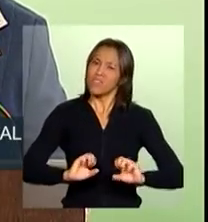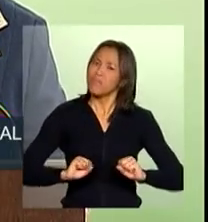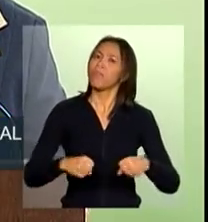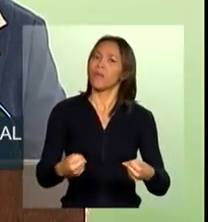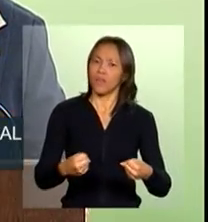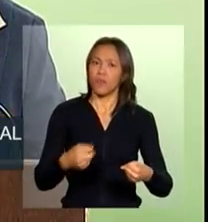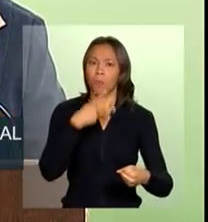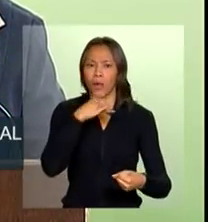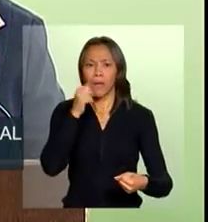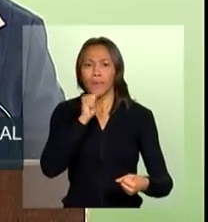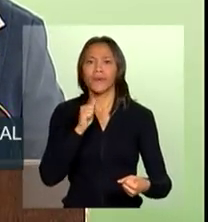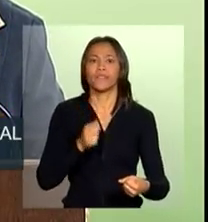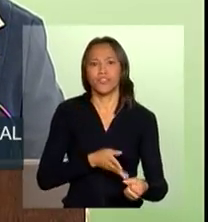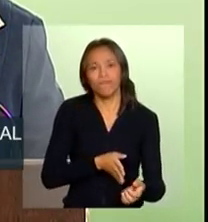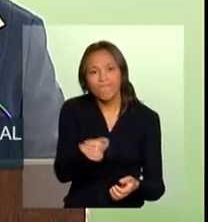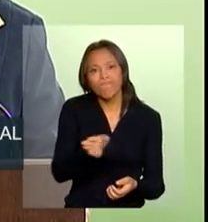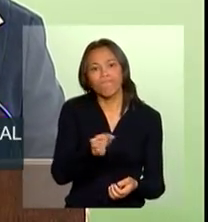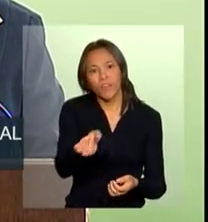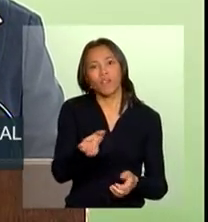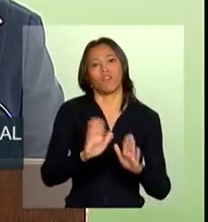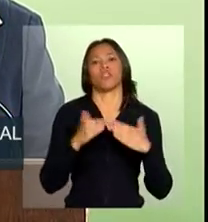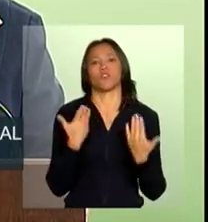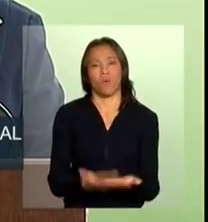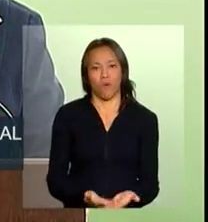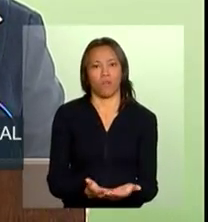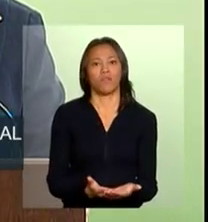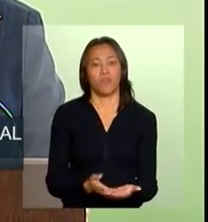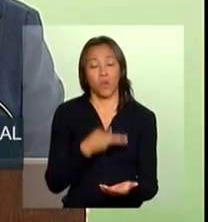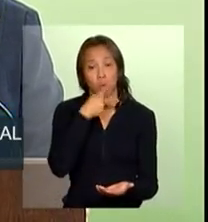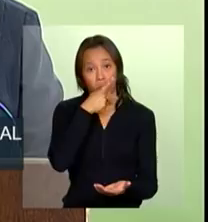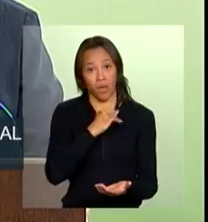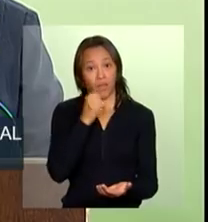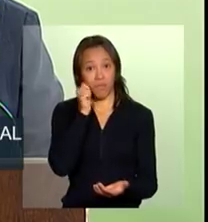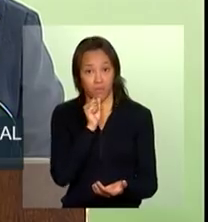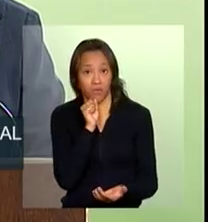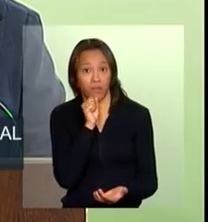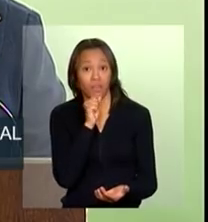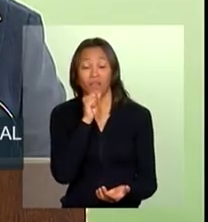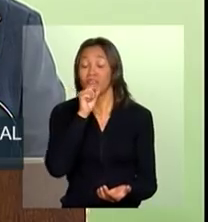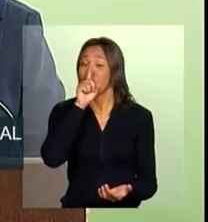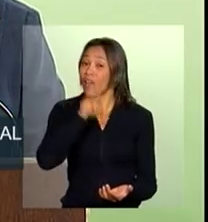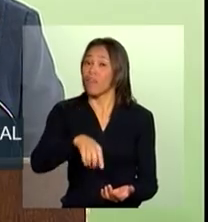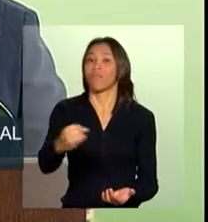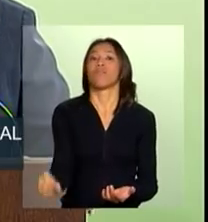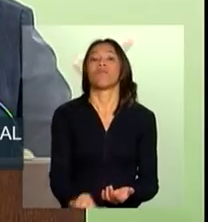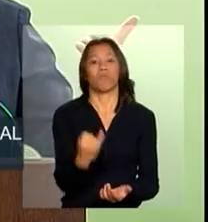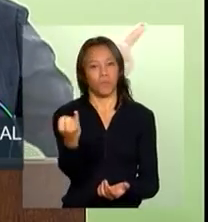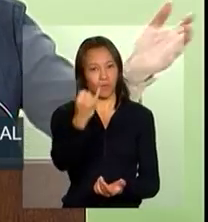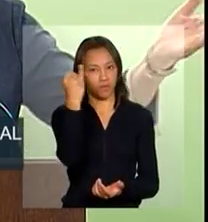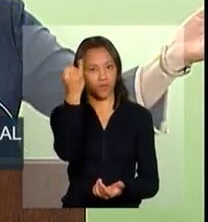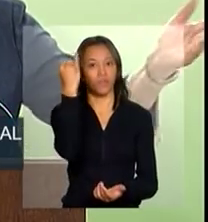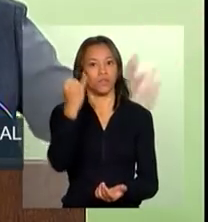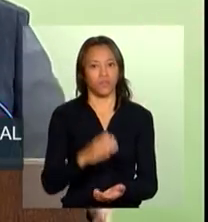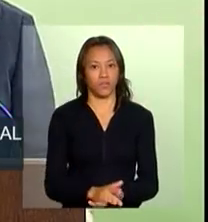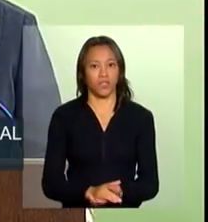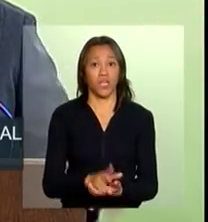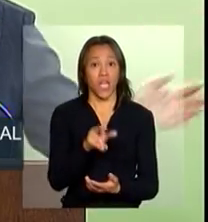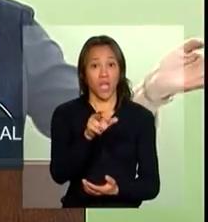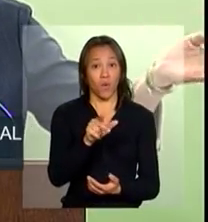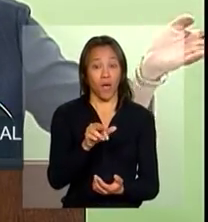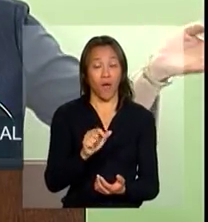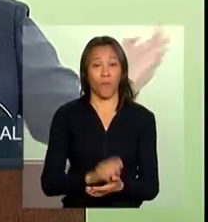para a criança comparecer às aulas. Os pais e as mães são importantes. Como disse a